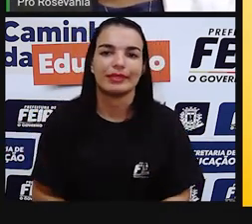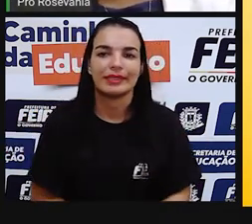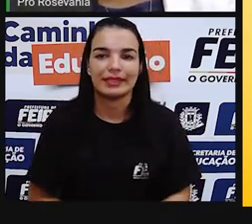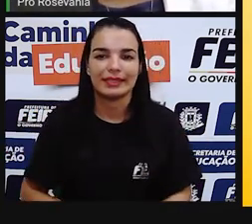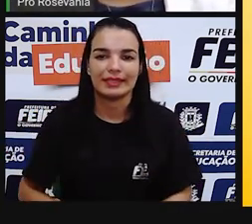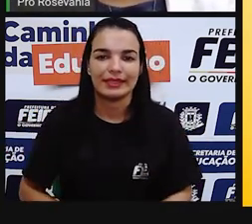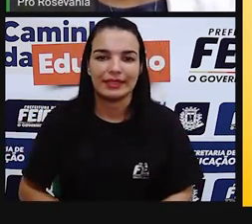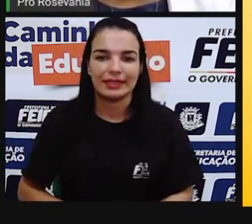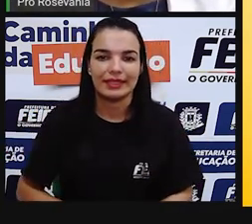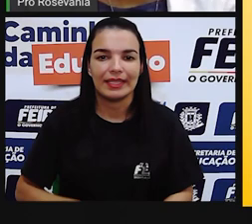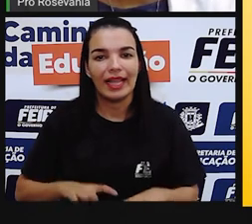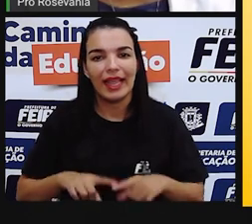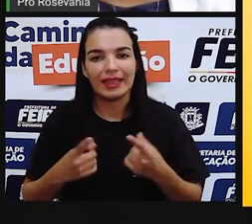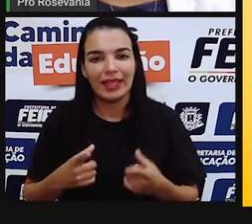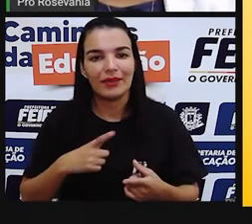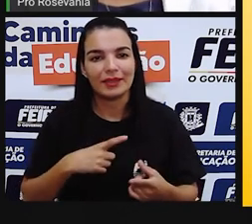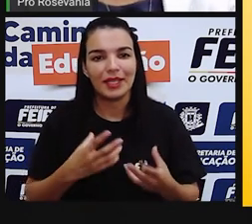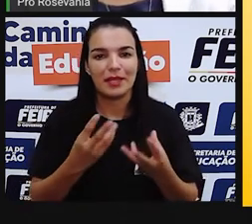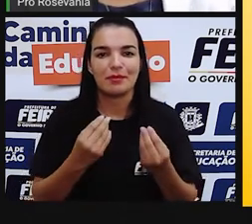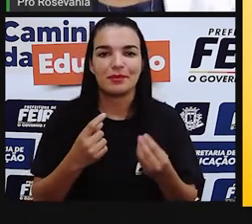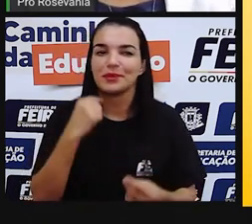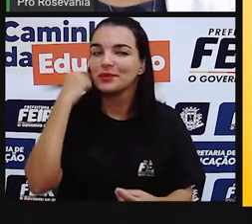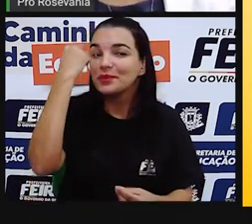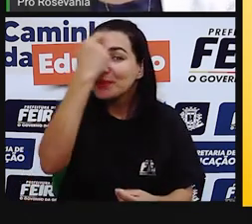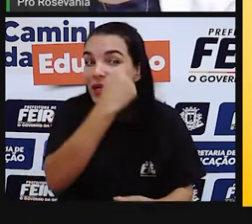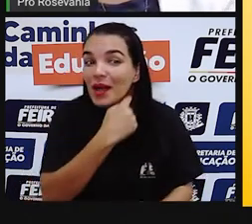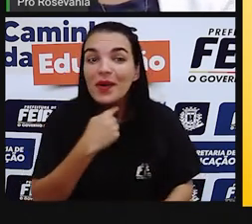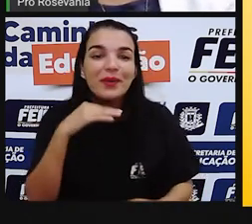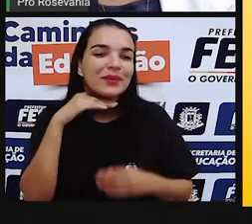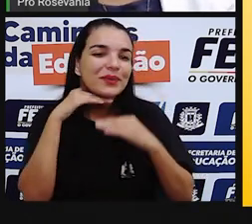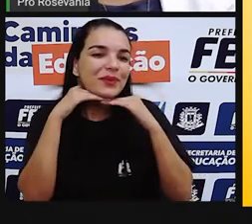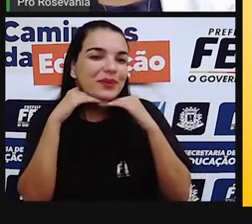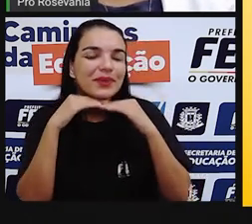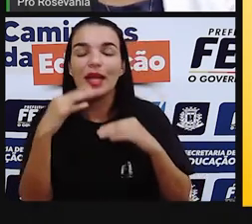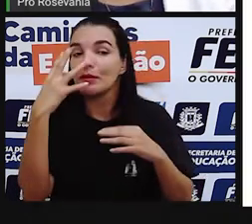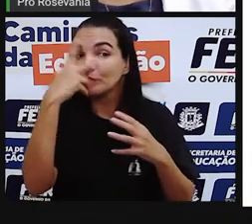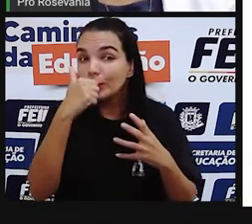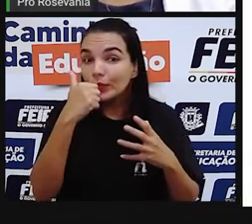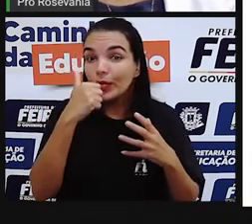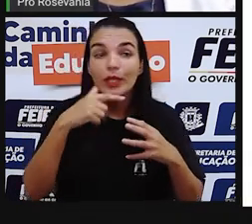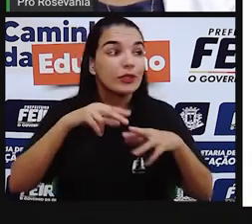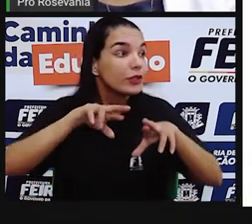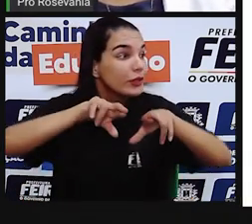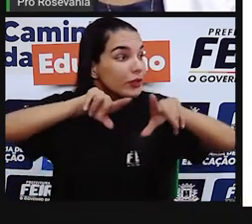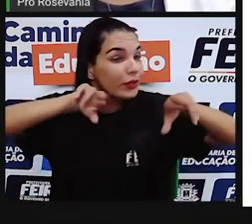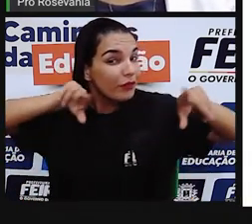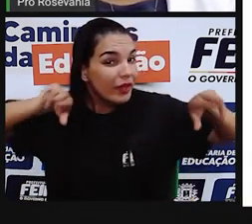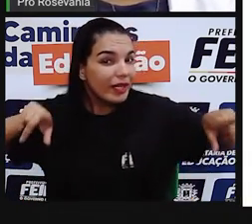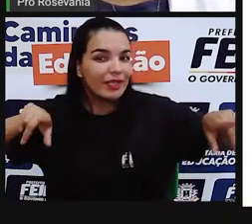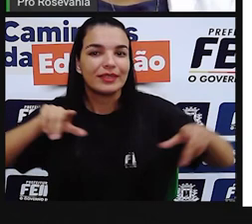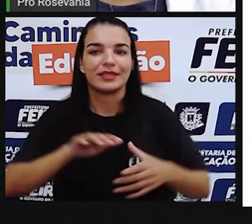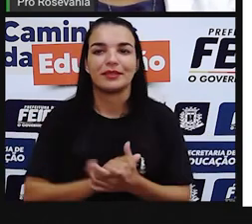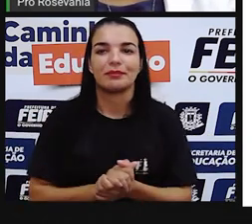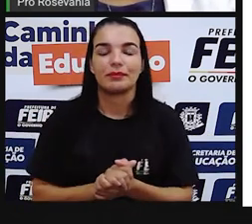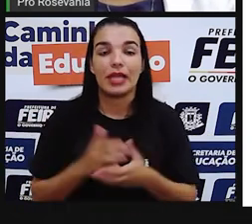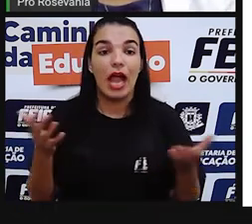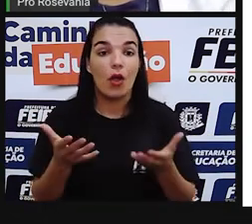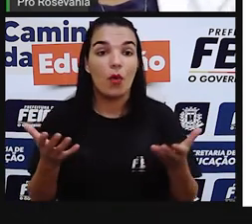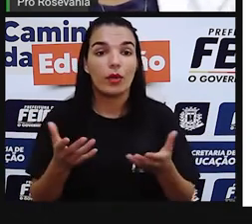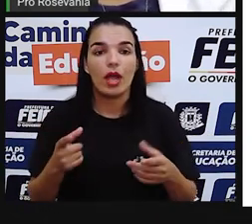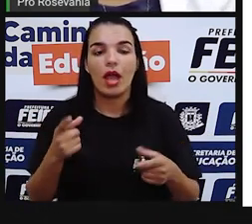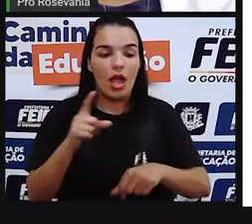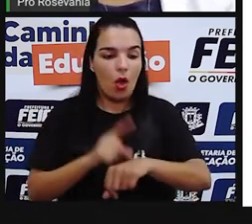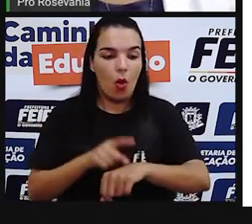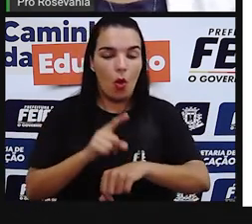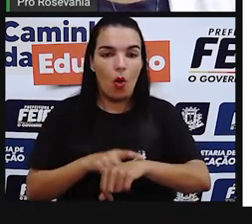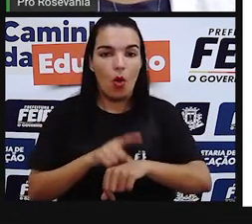ao ponto de a gente ter várias carinhas, como a gente observou, né, no mapa anterior, lá, né, dos povos. Então, falando um pouquinho